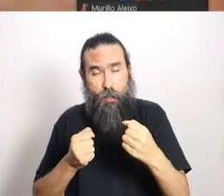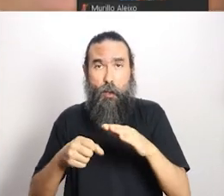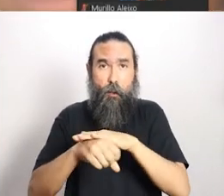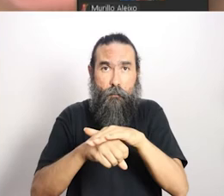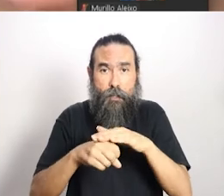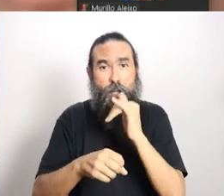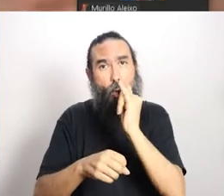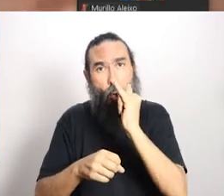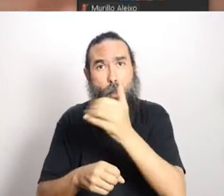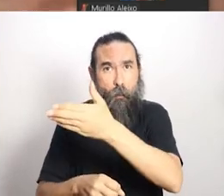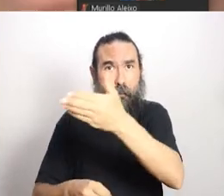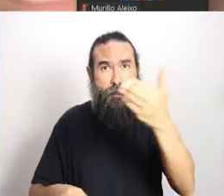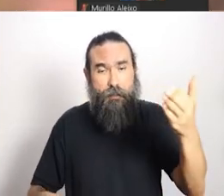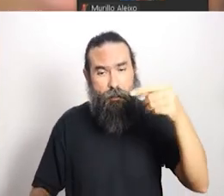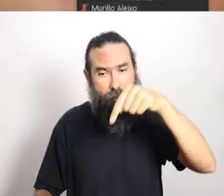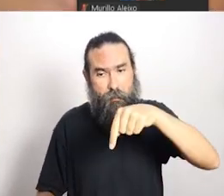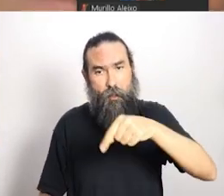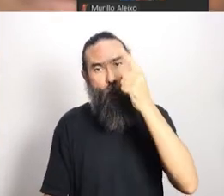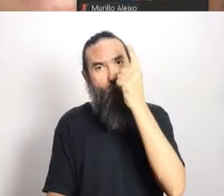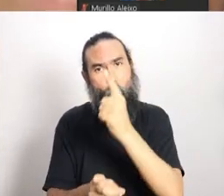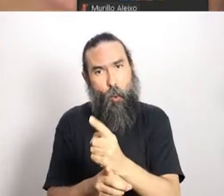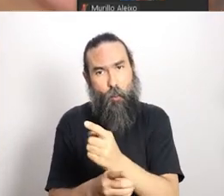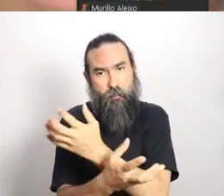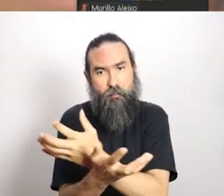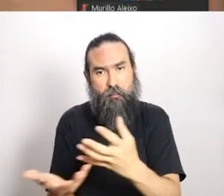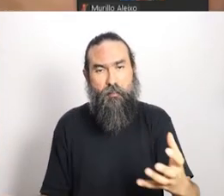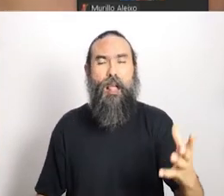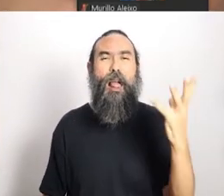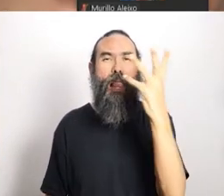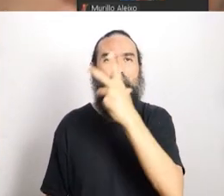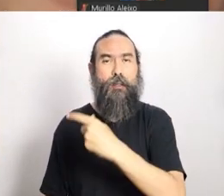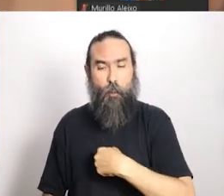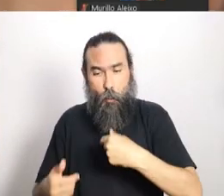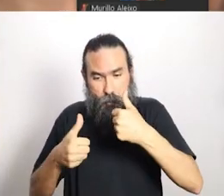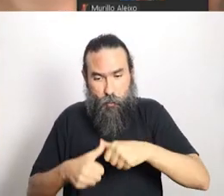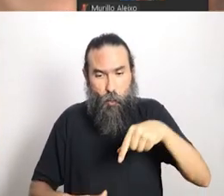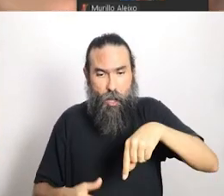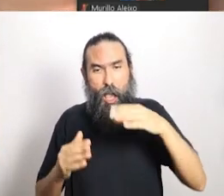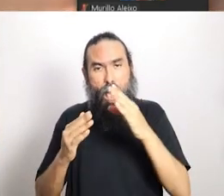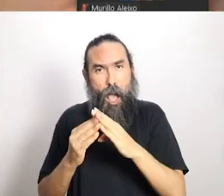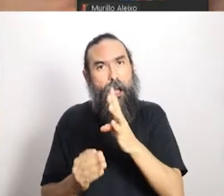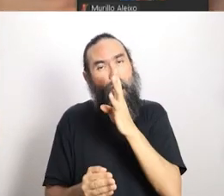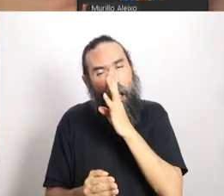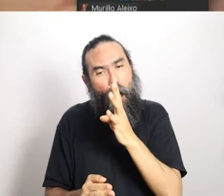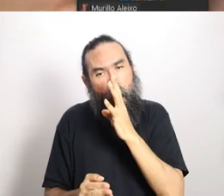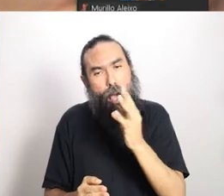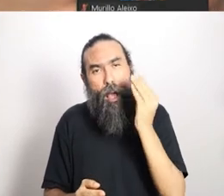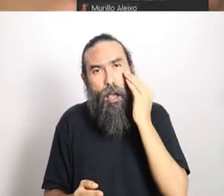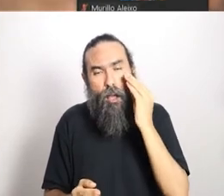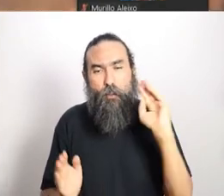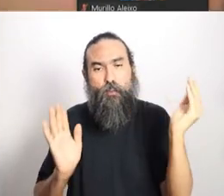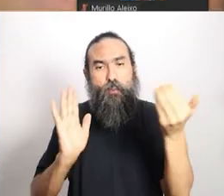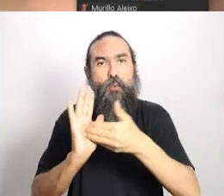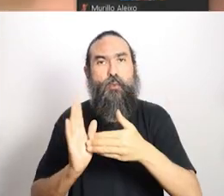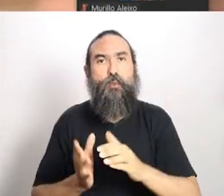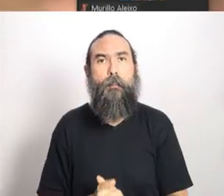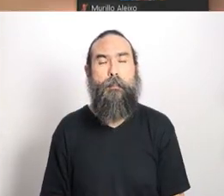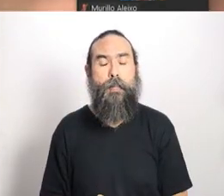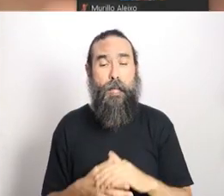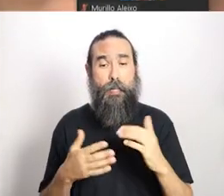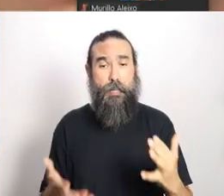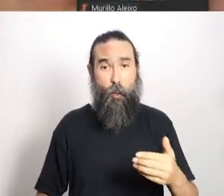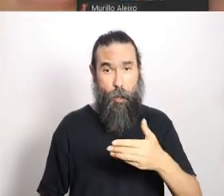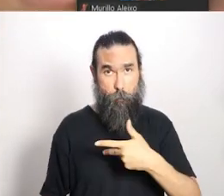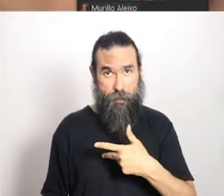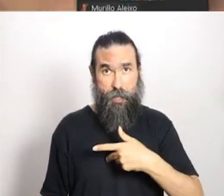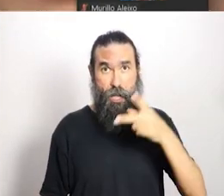pouco. Esse evento está lindo, estou aqui acompanhando de camarote. E, no meu caso,